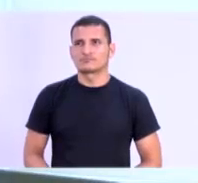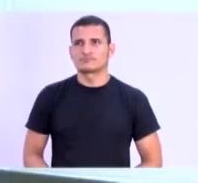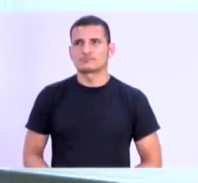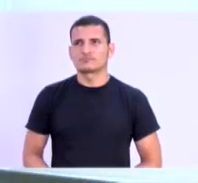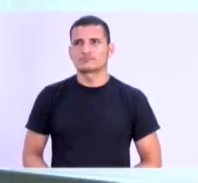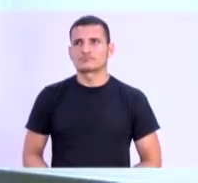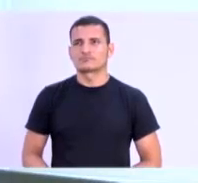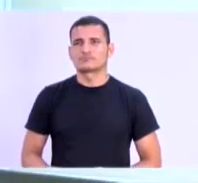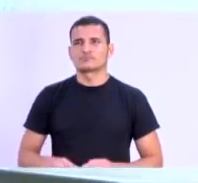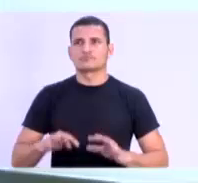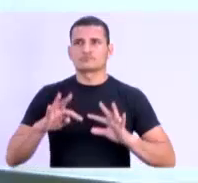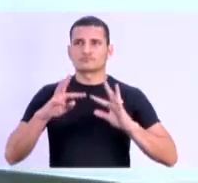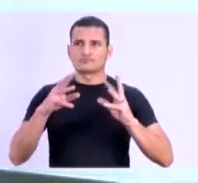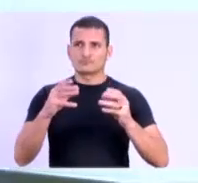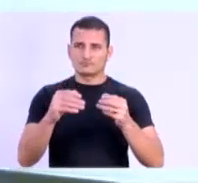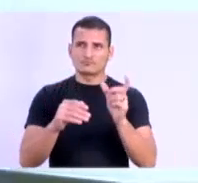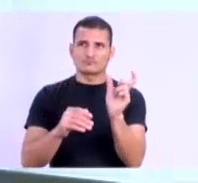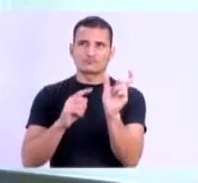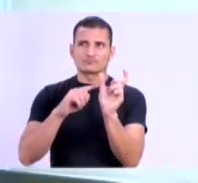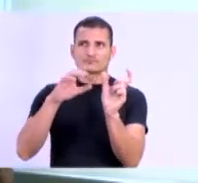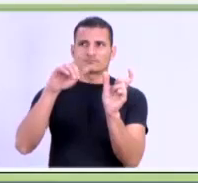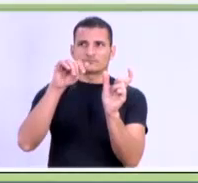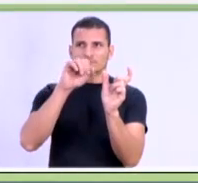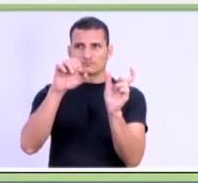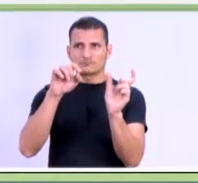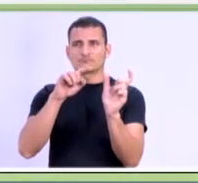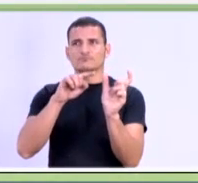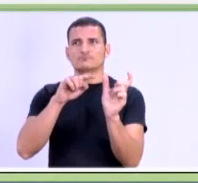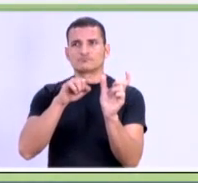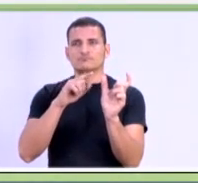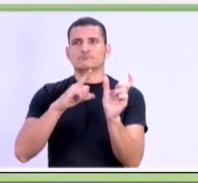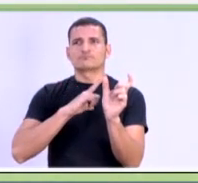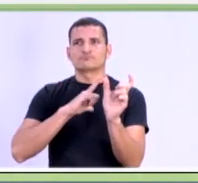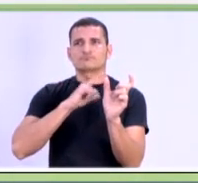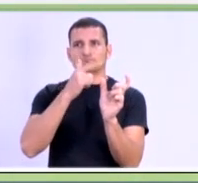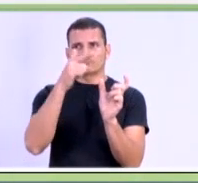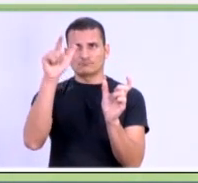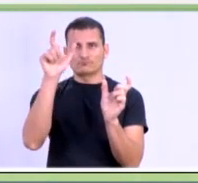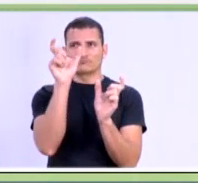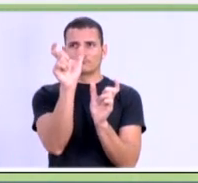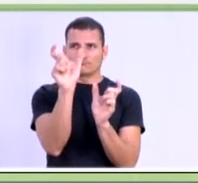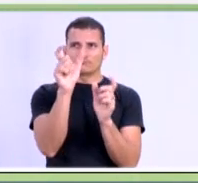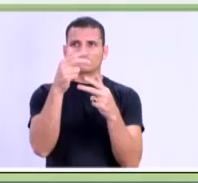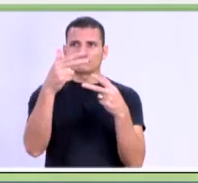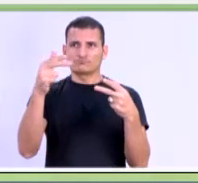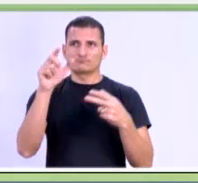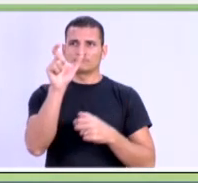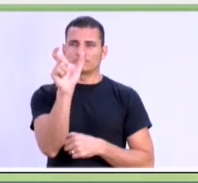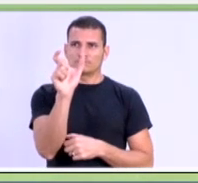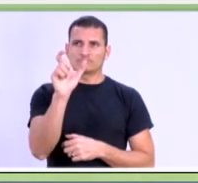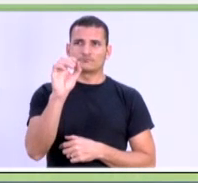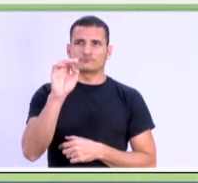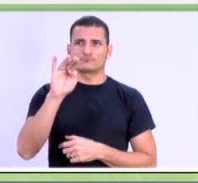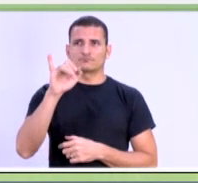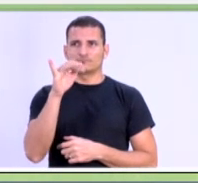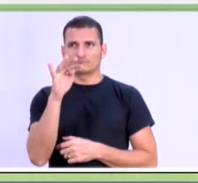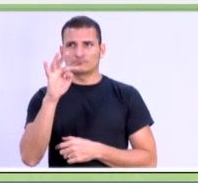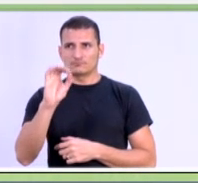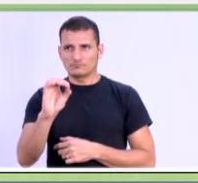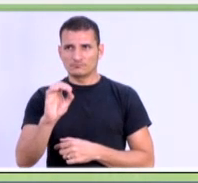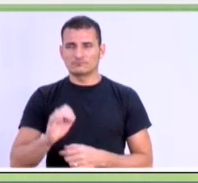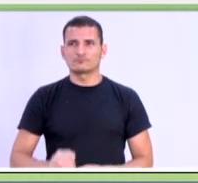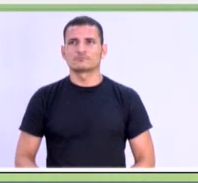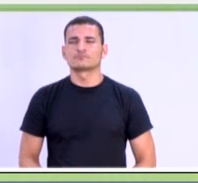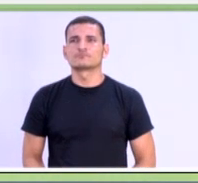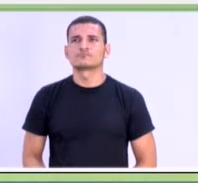é filha de uma classe maior chamada object. Então, mesmo se eu não coloquei nada aqui, tá? Vou até fechar aqui, isso é uma